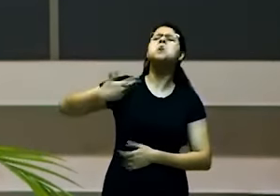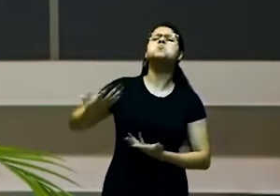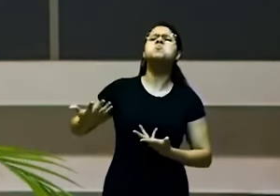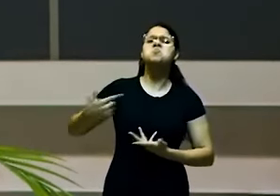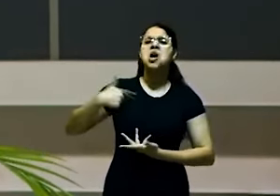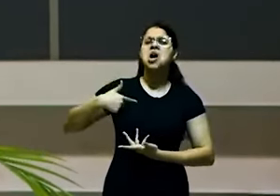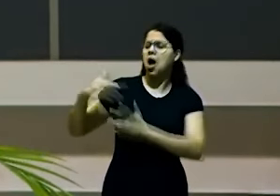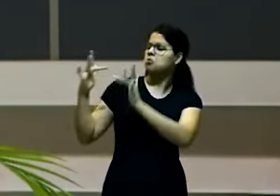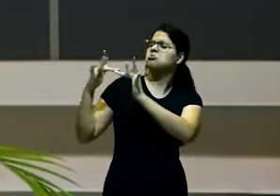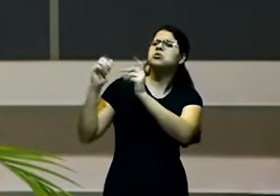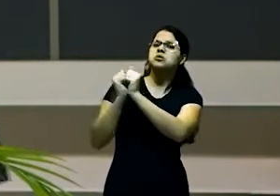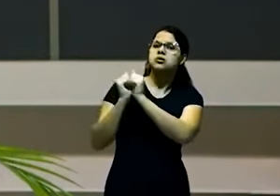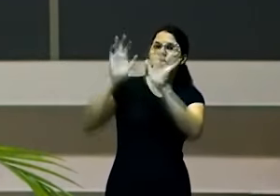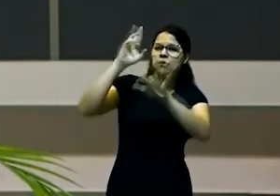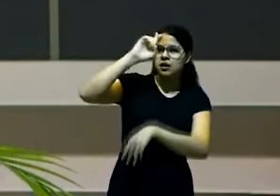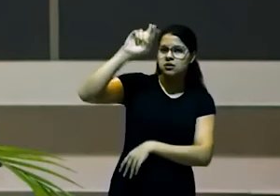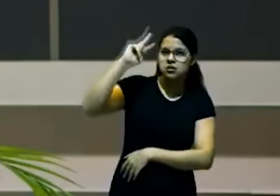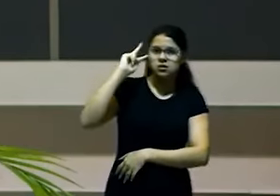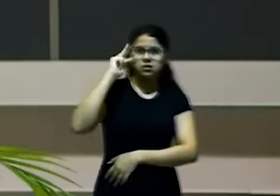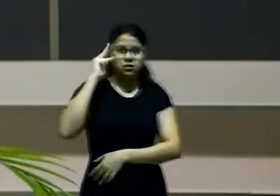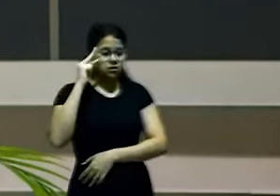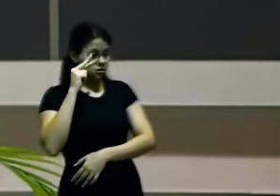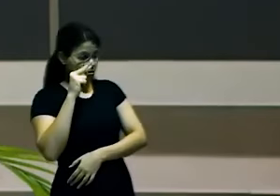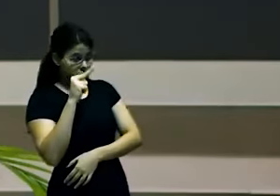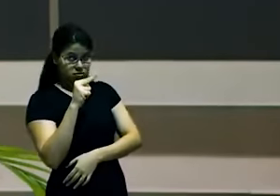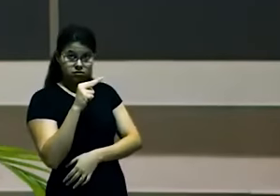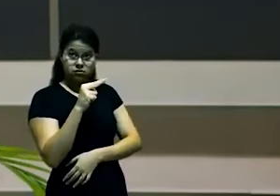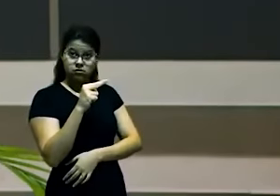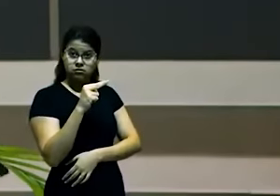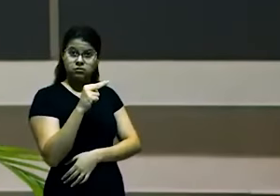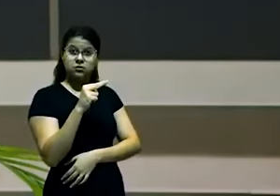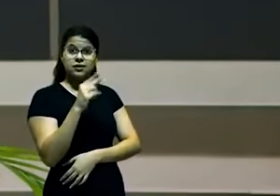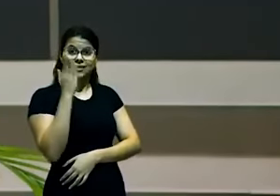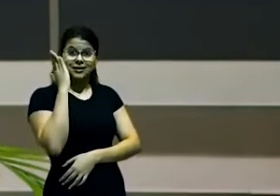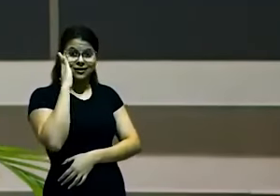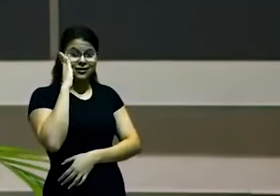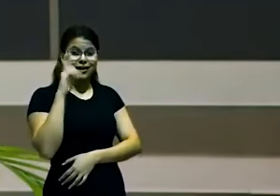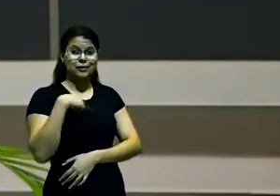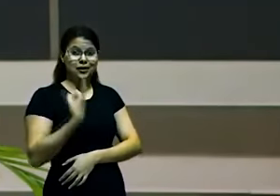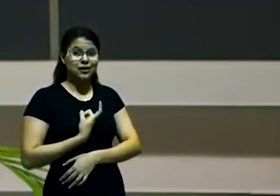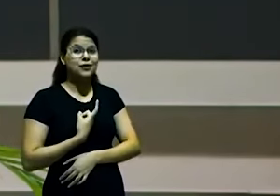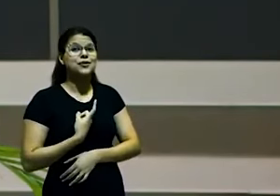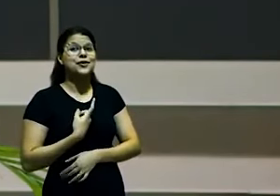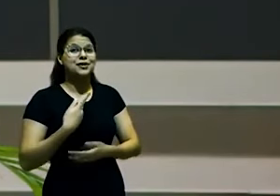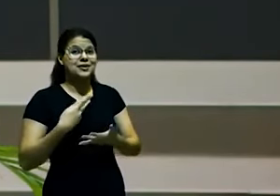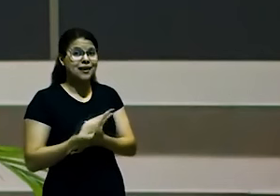como olhou para Pedro e diz assim sem que você saiba tu ainda hoje vai me negar